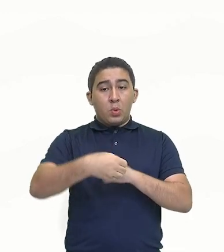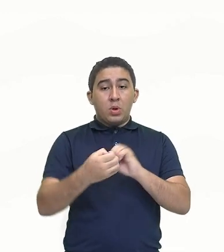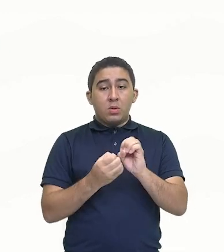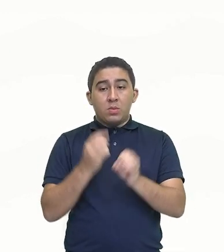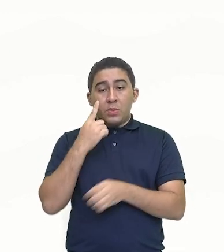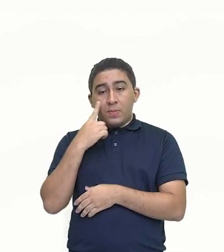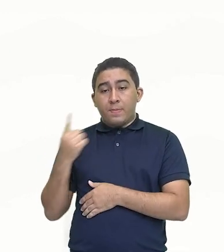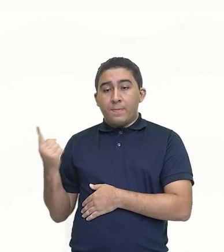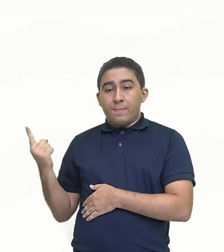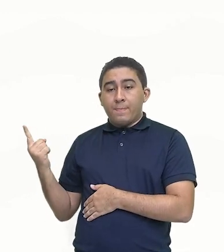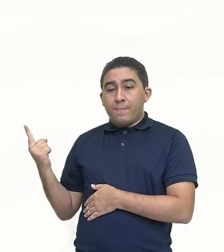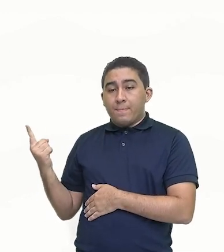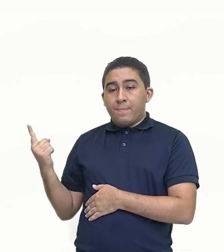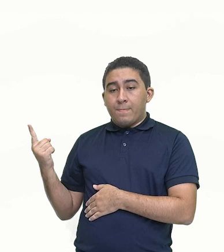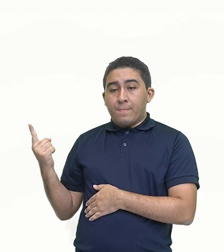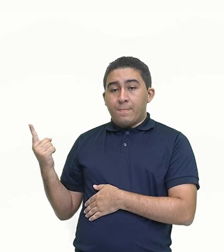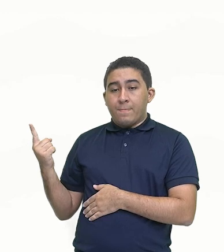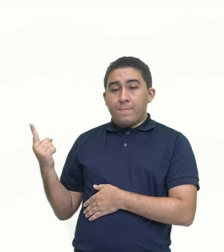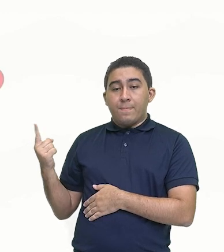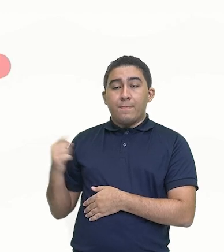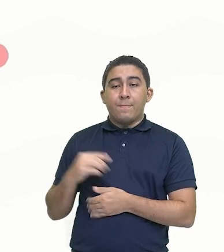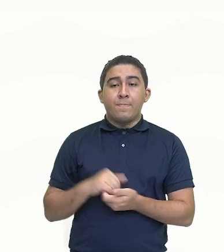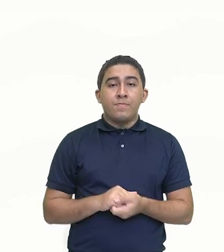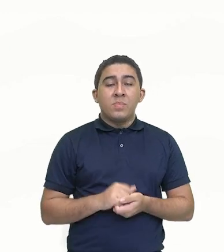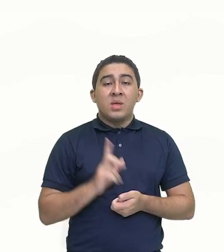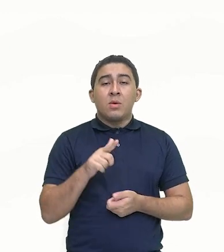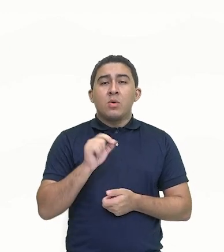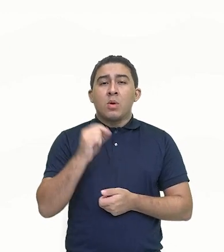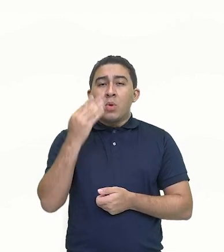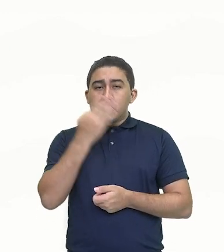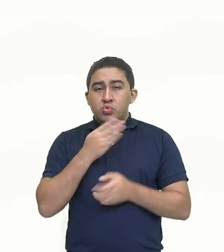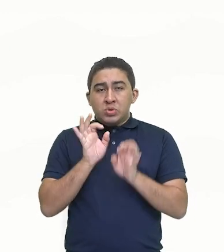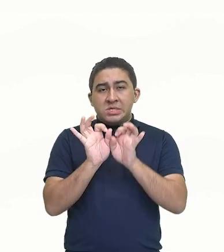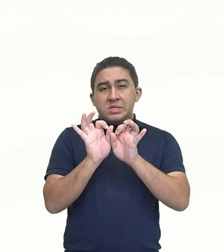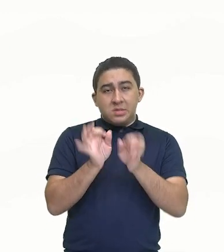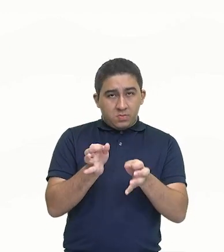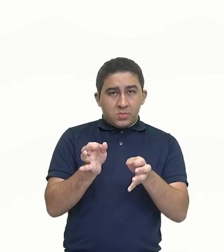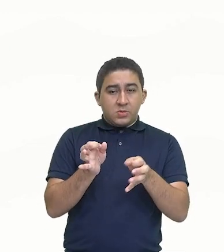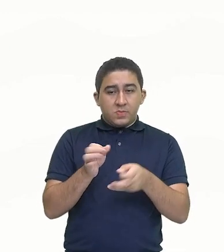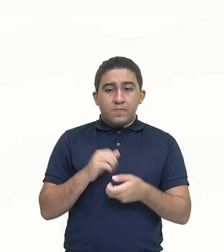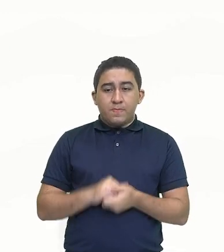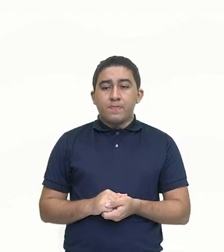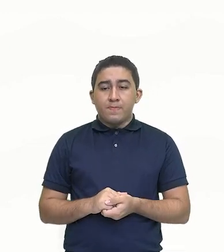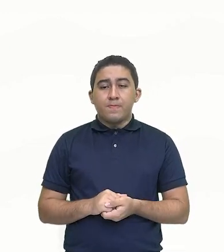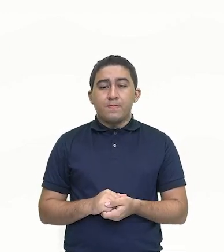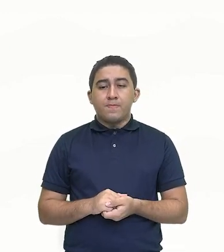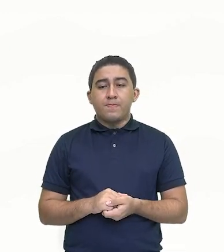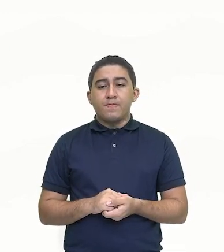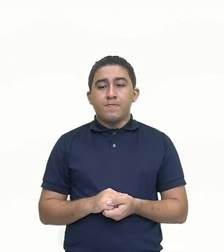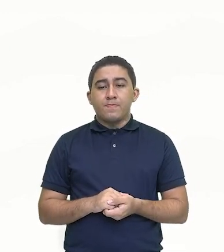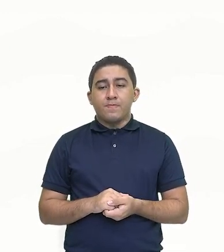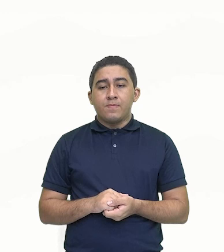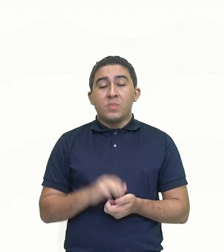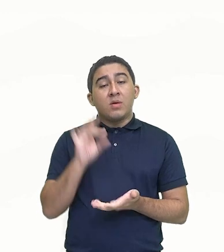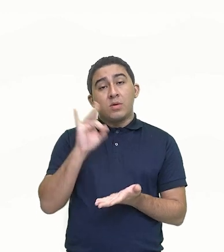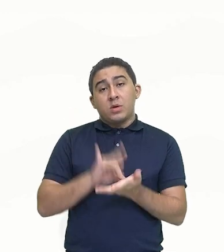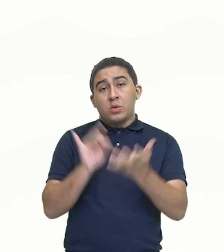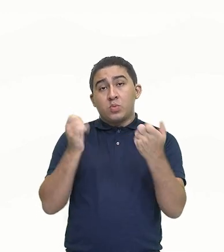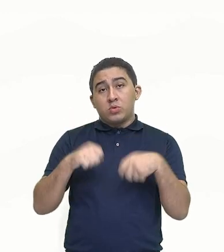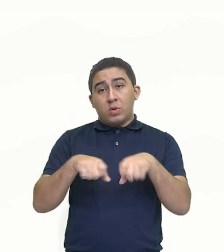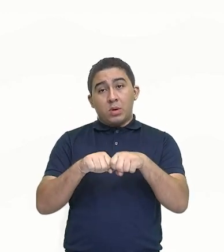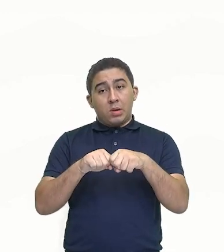glicose. Essa glicose aqui, gente, que é o açúcar simples, né? Um açúcar que é de fácil quebra,